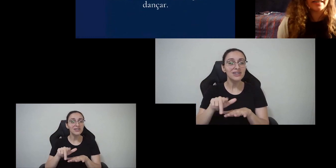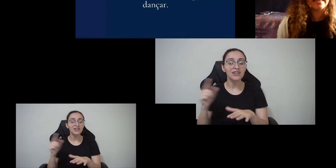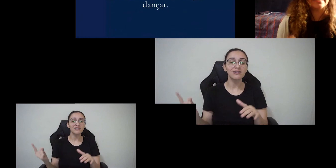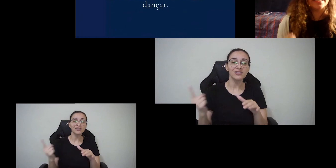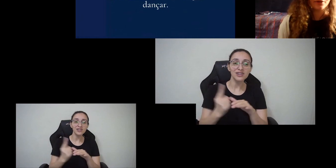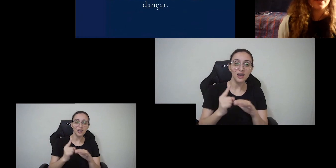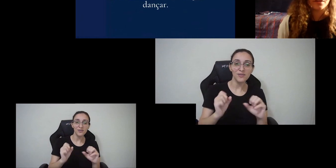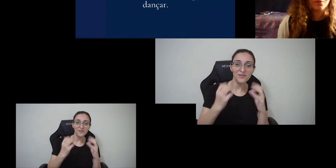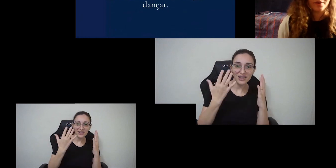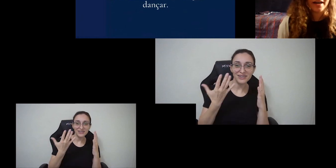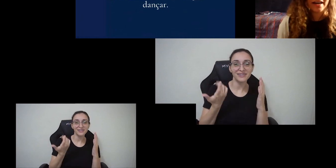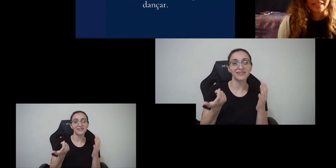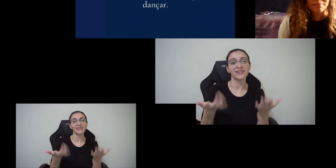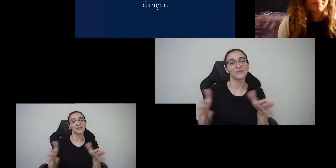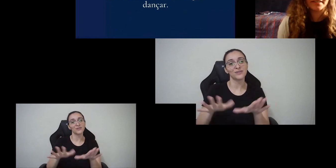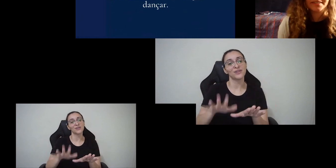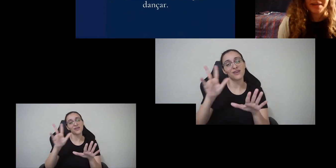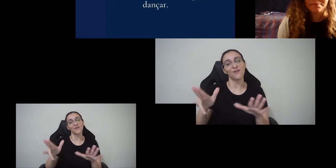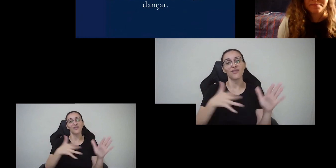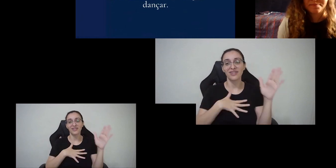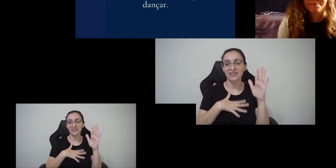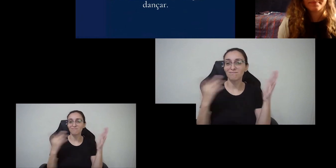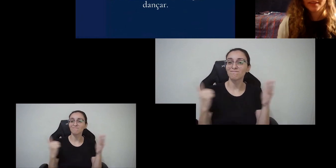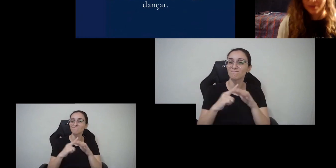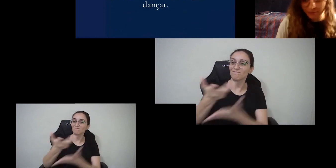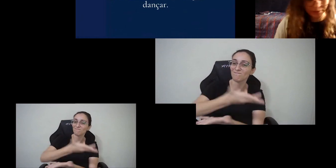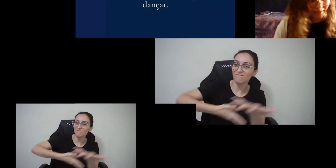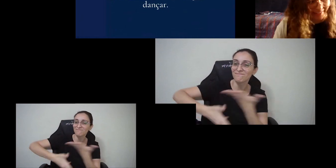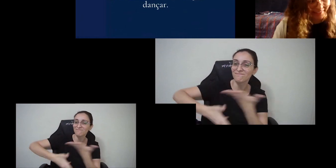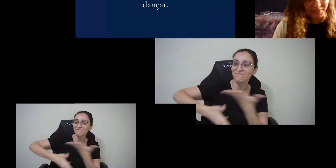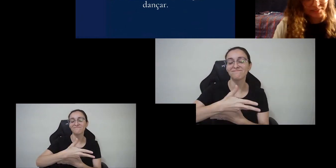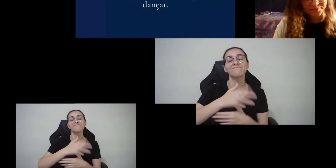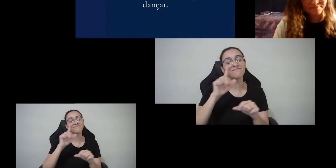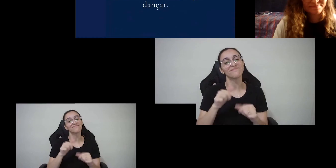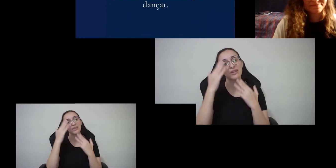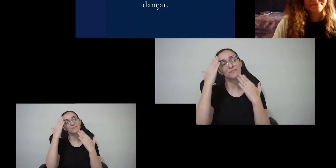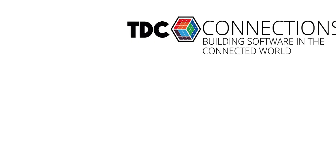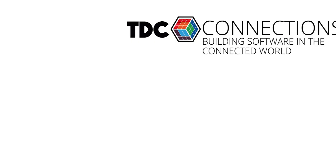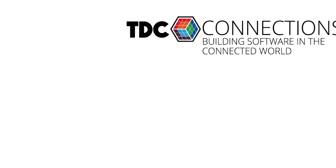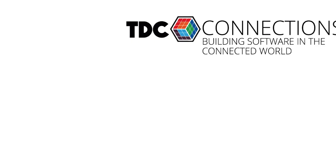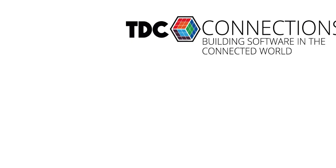festa e inclusão é chamar para dançar. Muito obrigada, gente.